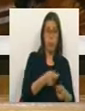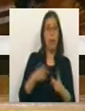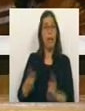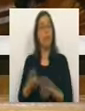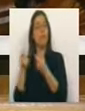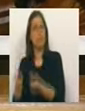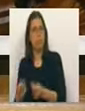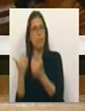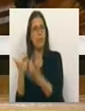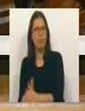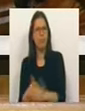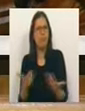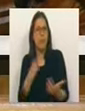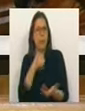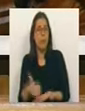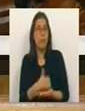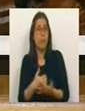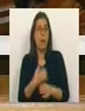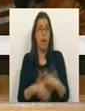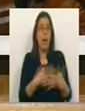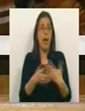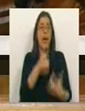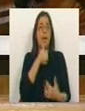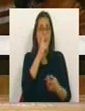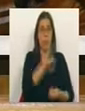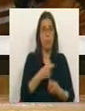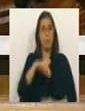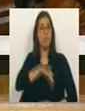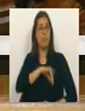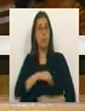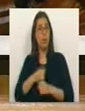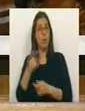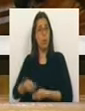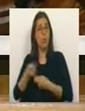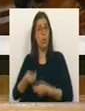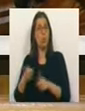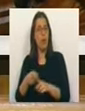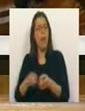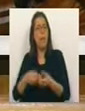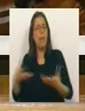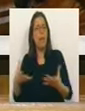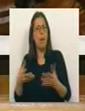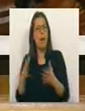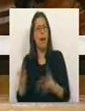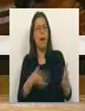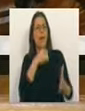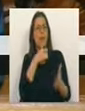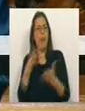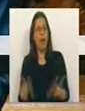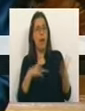investidores, condicionando a rentabilidade da atividade agrícola, o rendimento dos produtores e o crescimento da produção